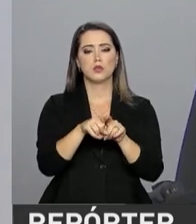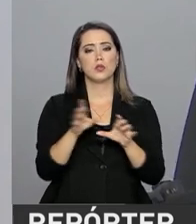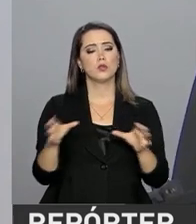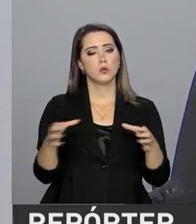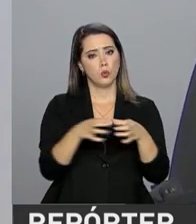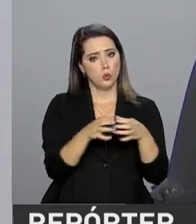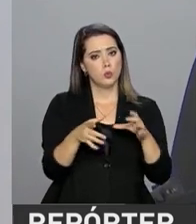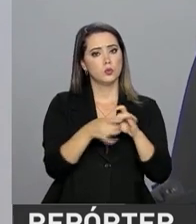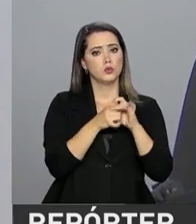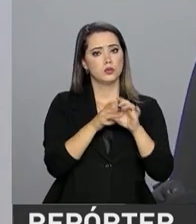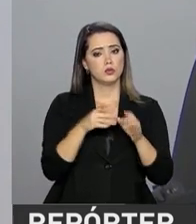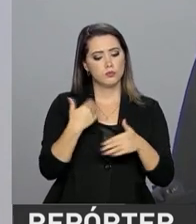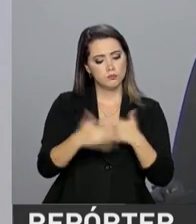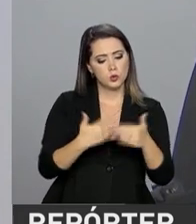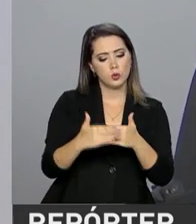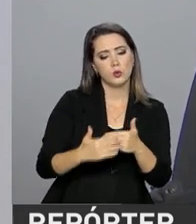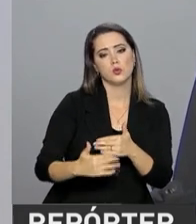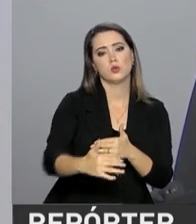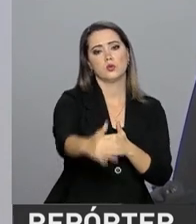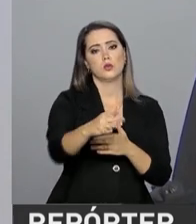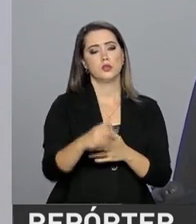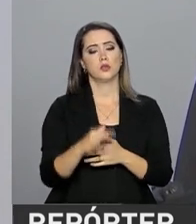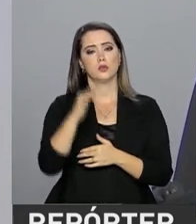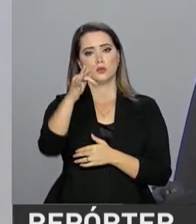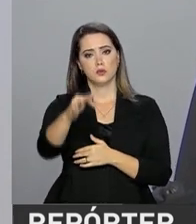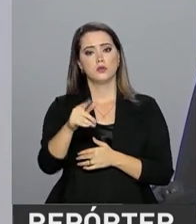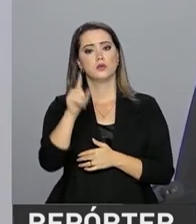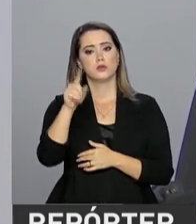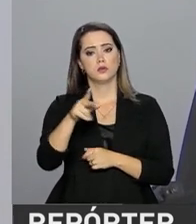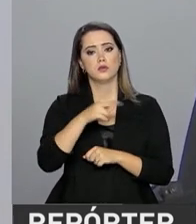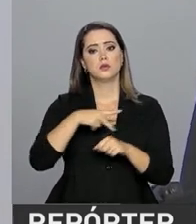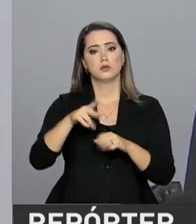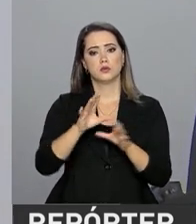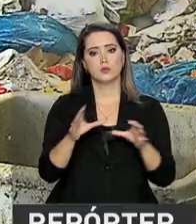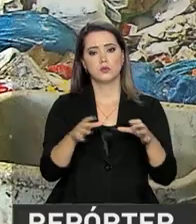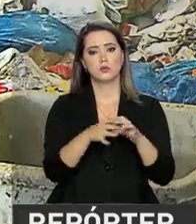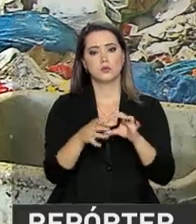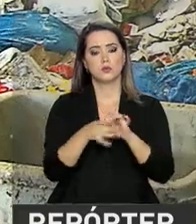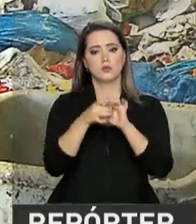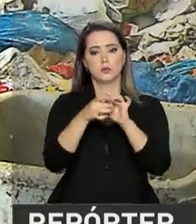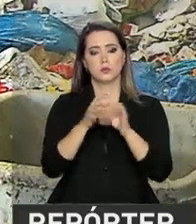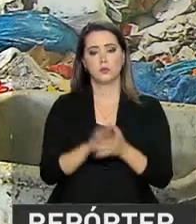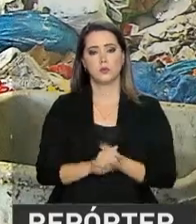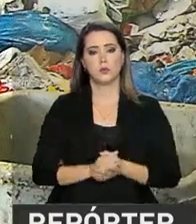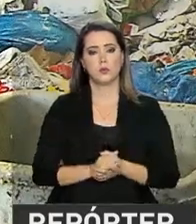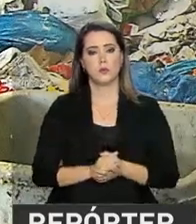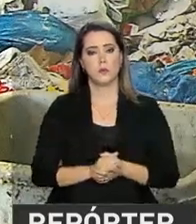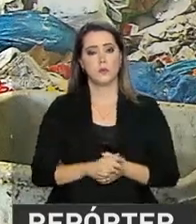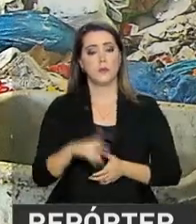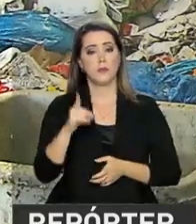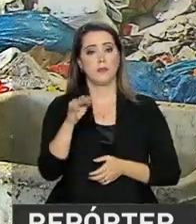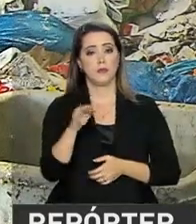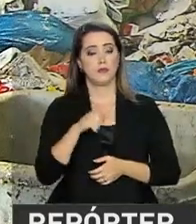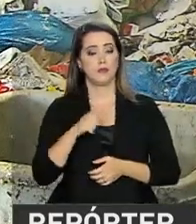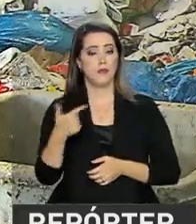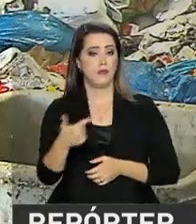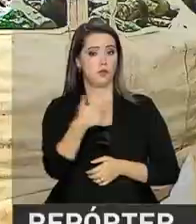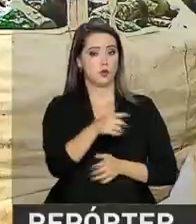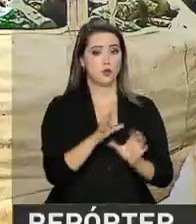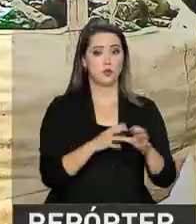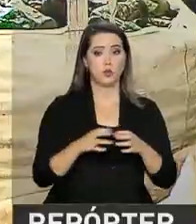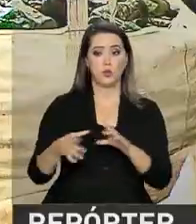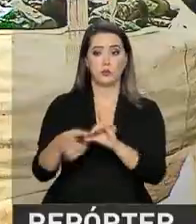voltou para ficar e ser, se Deus quiser, uma grande cooperativa. No Distrito Federal, há 22